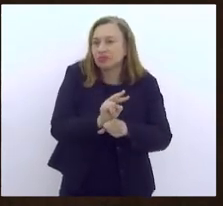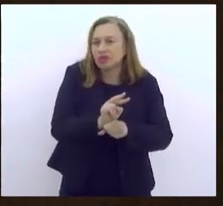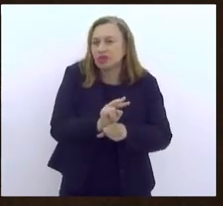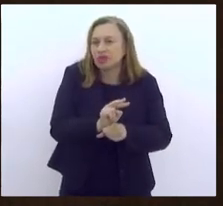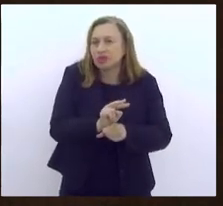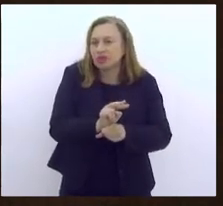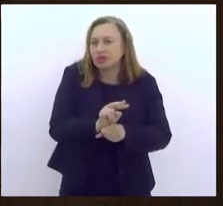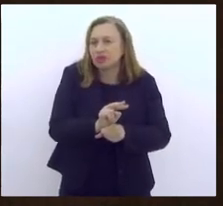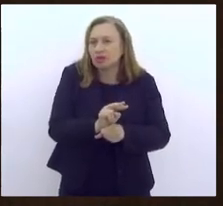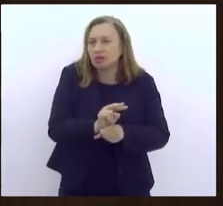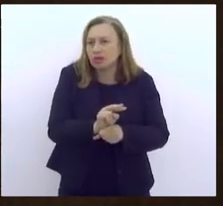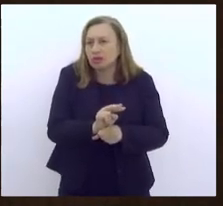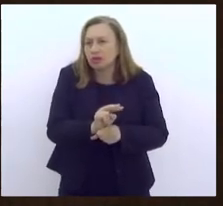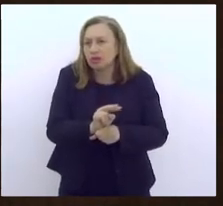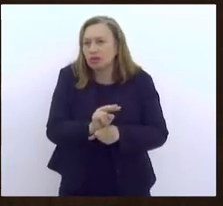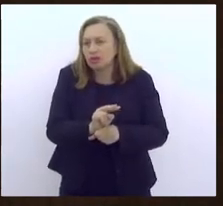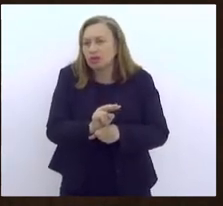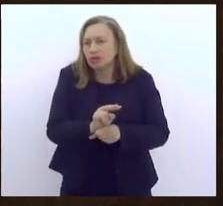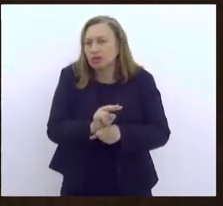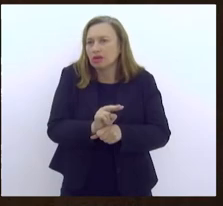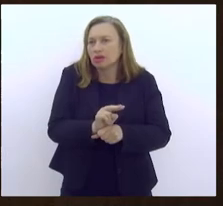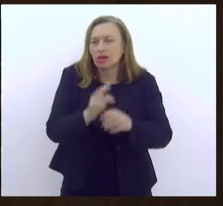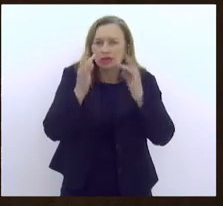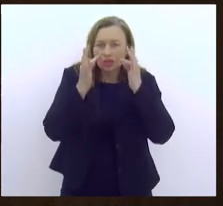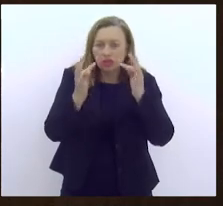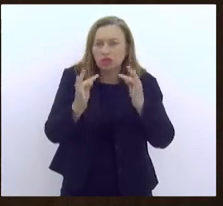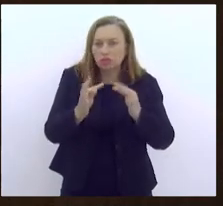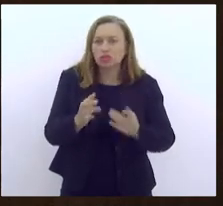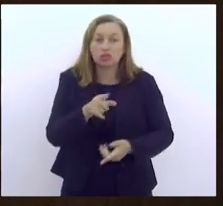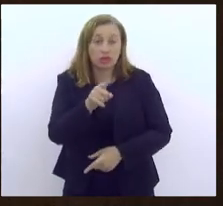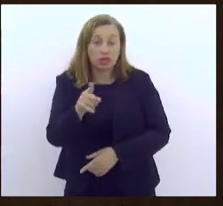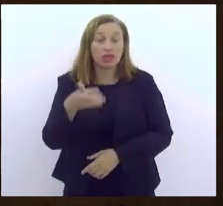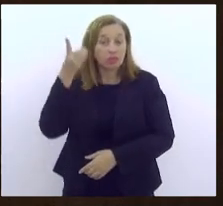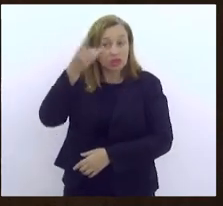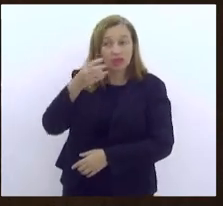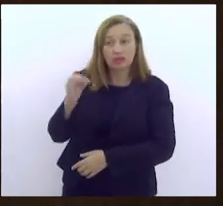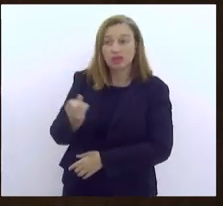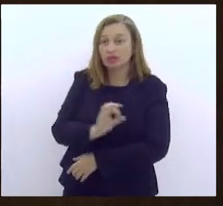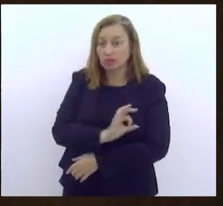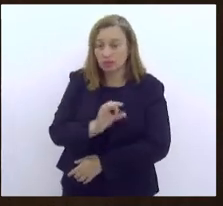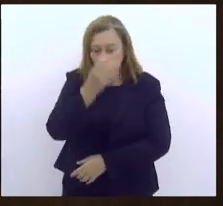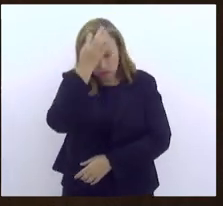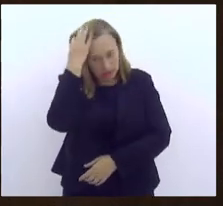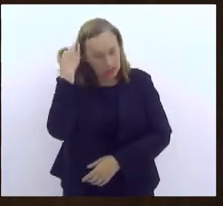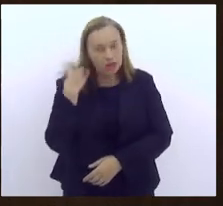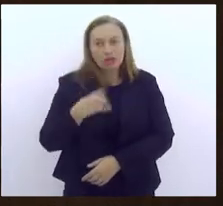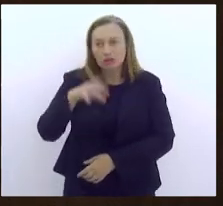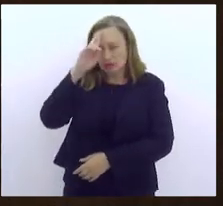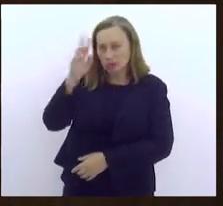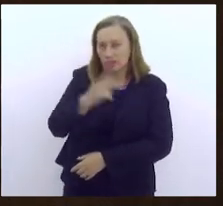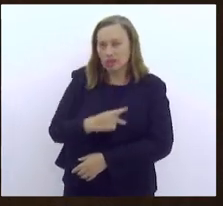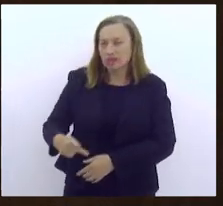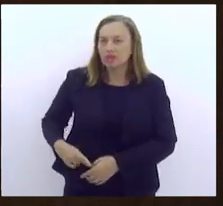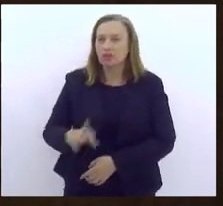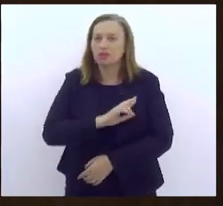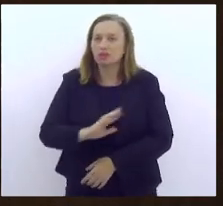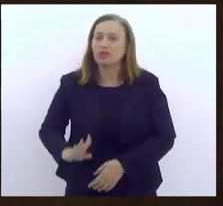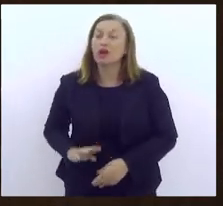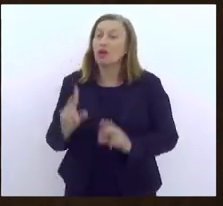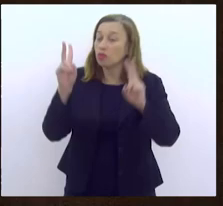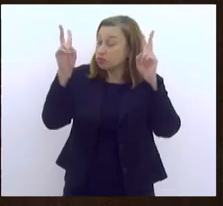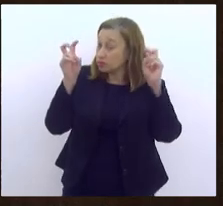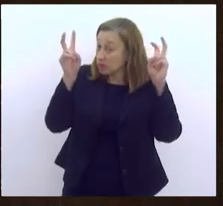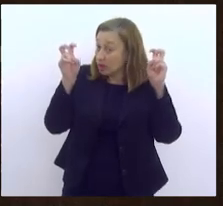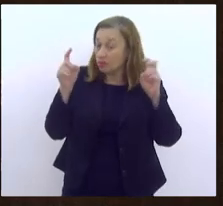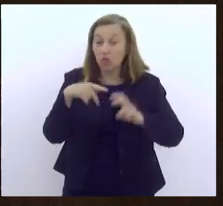não prende, não condena. Está aqui a deputada Marta Rocha. Presidente Bacelar, é um tema que